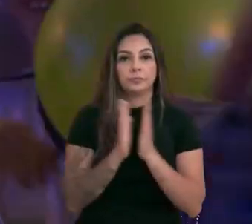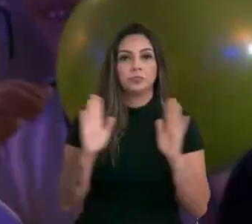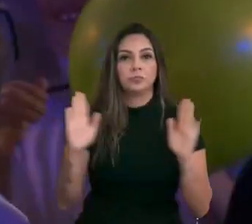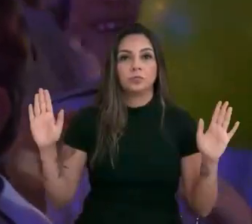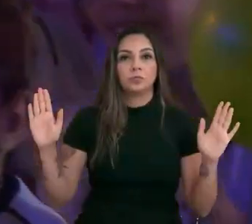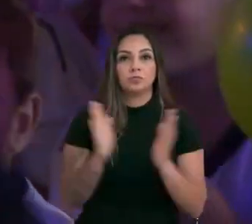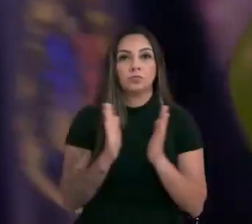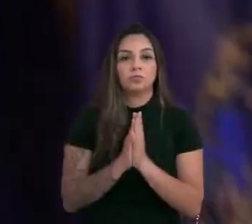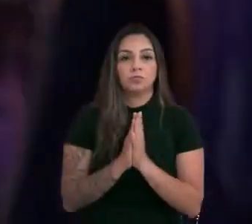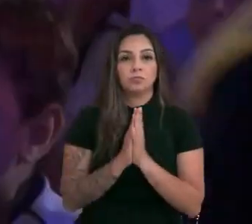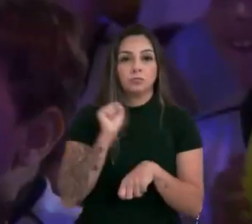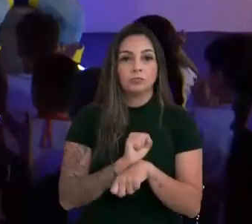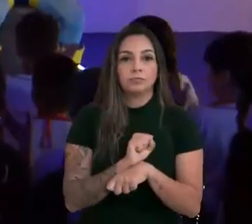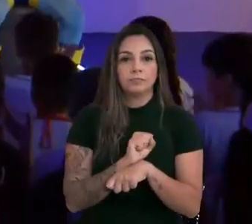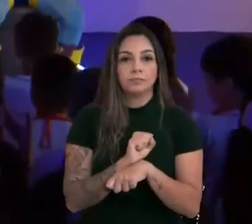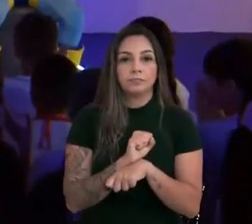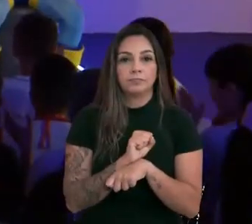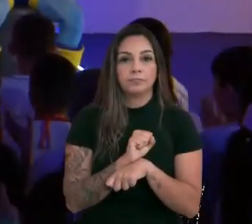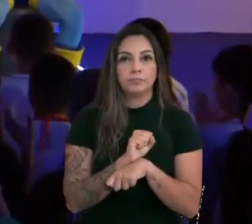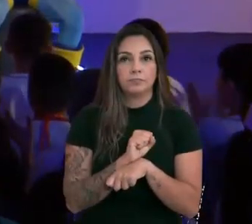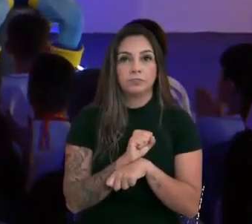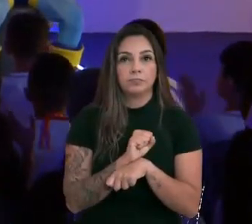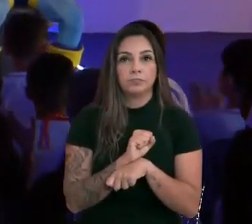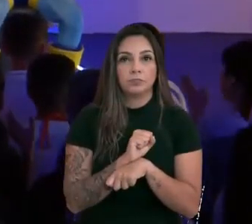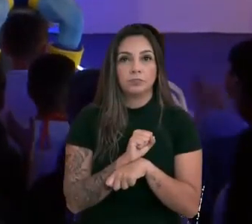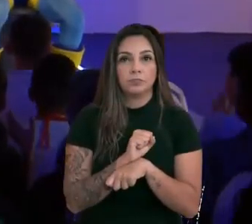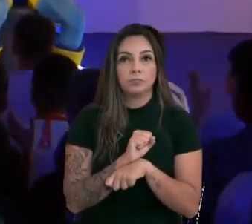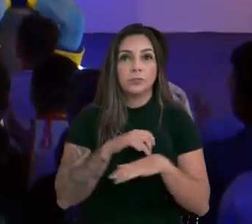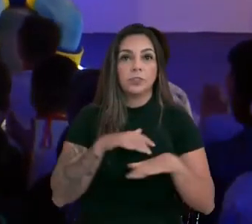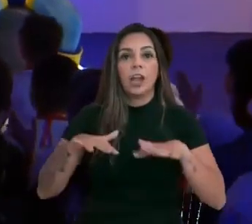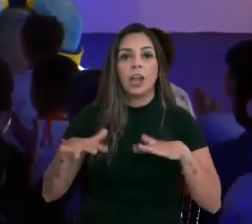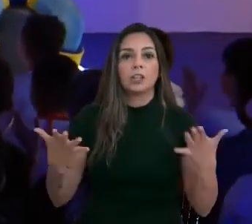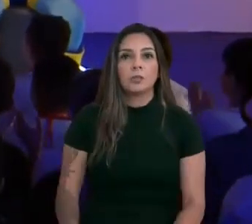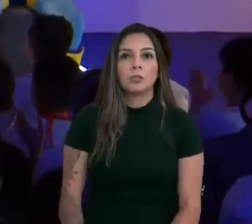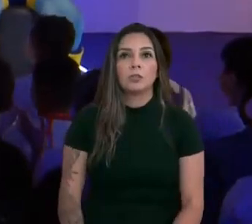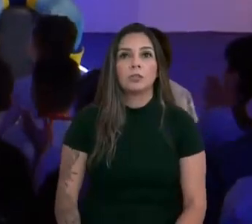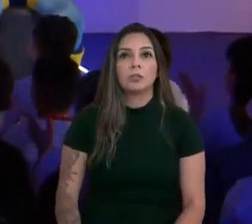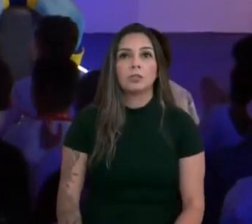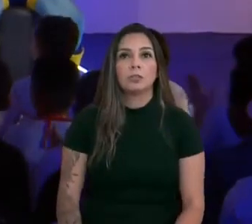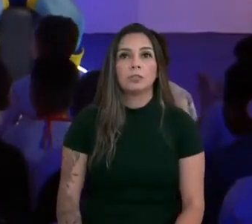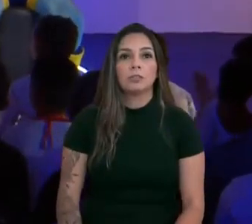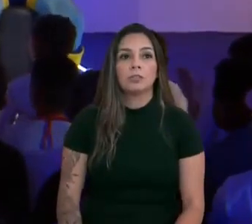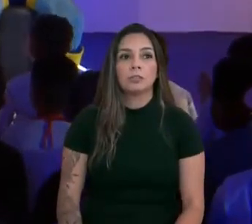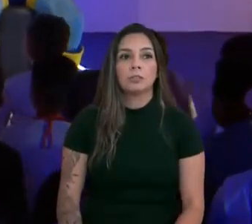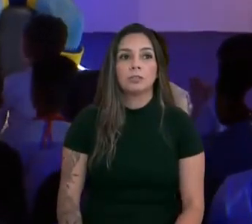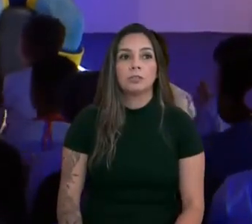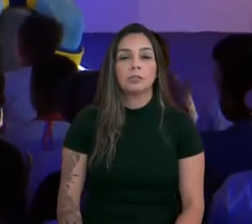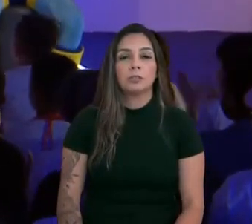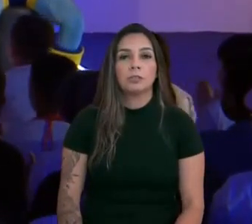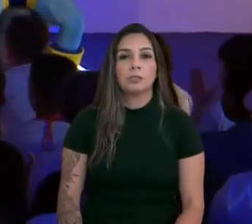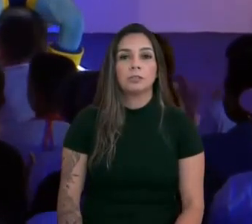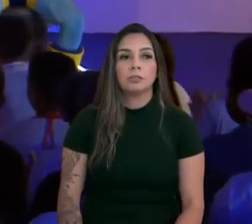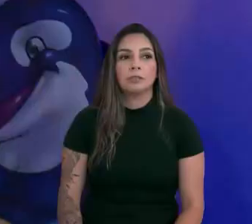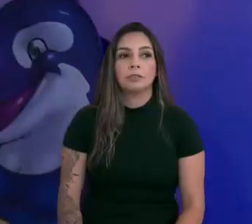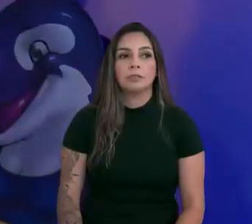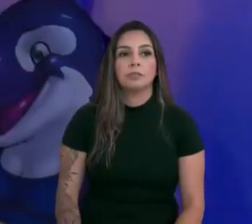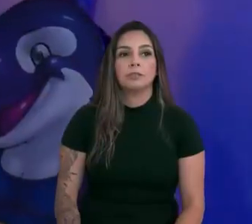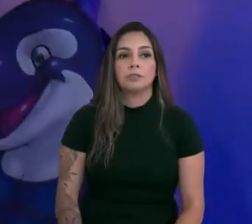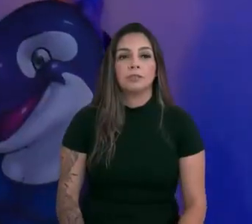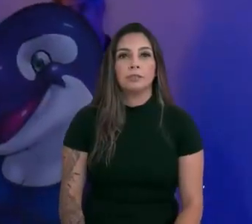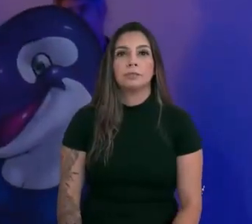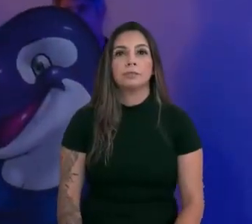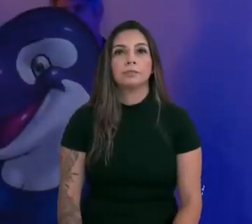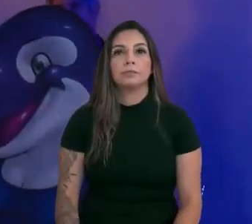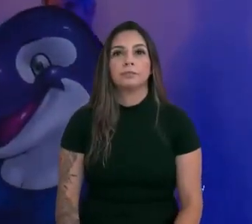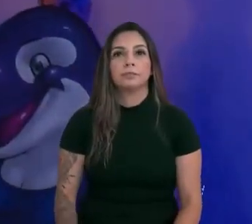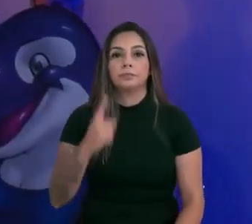Para tudo! Gente, cadê o ritmo? Vocês são assim, ó. Respira. Junto com a tia, vamos lá.